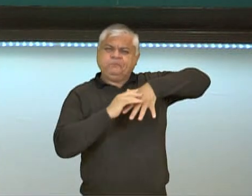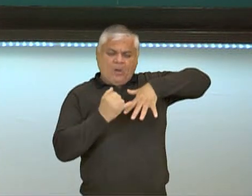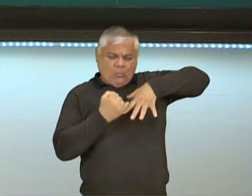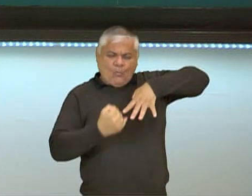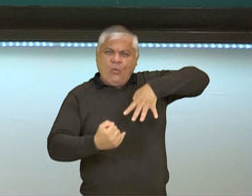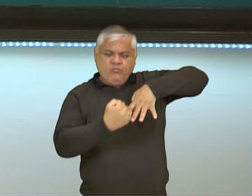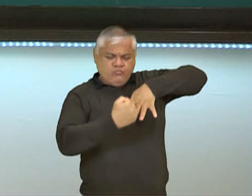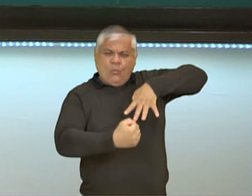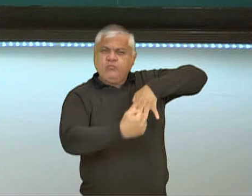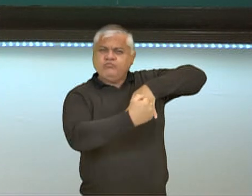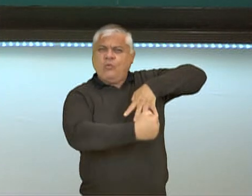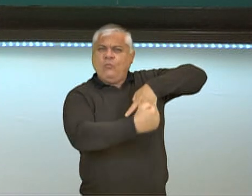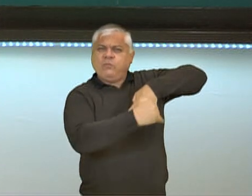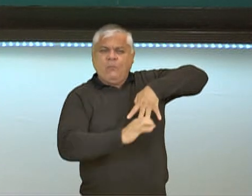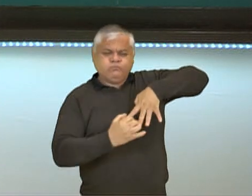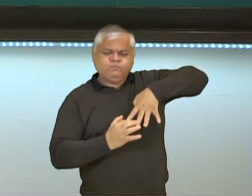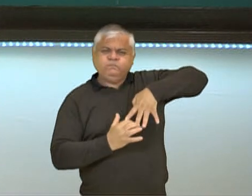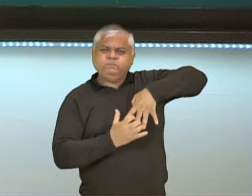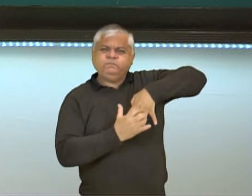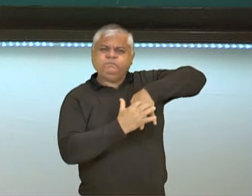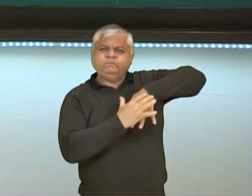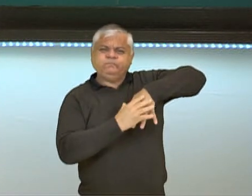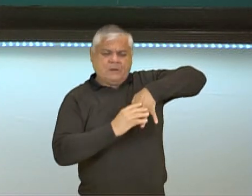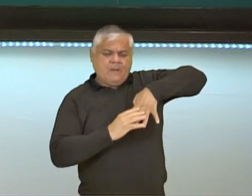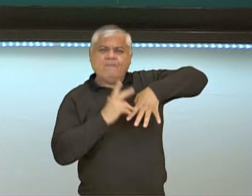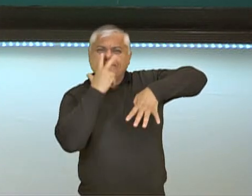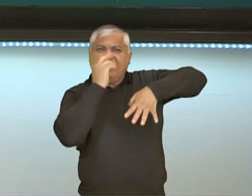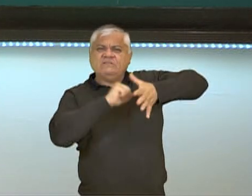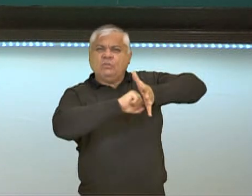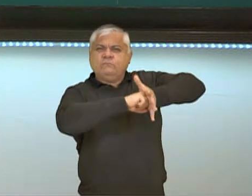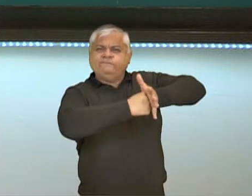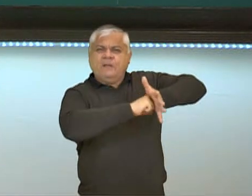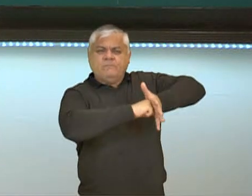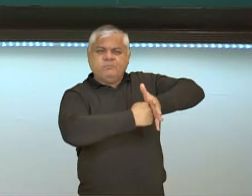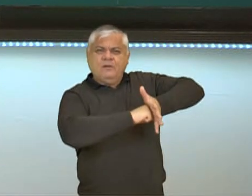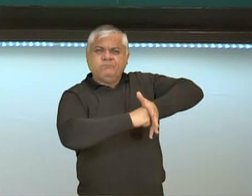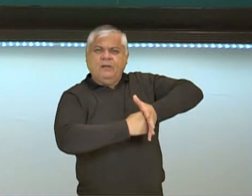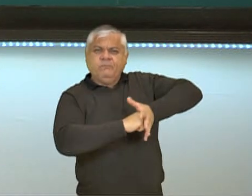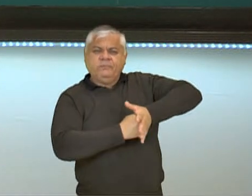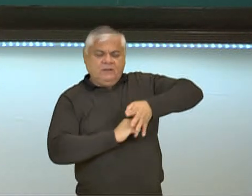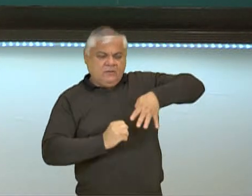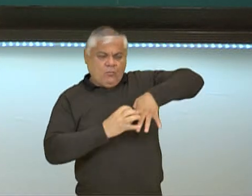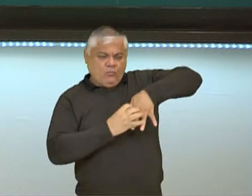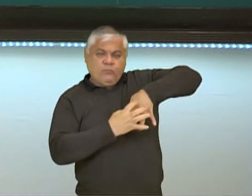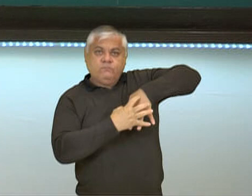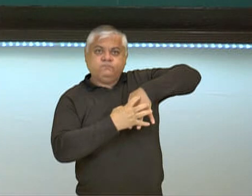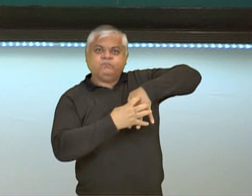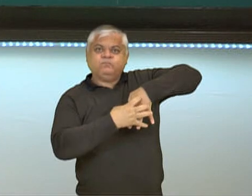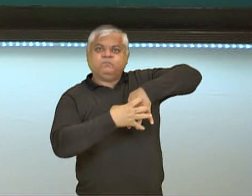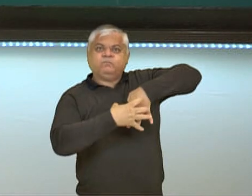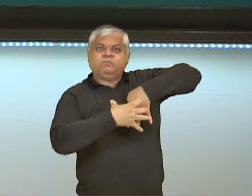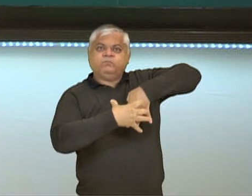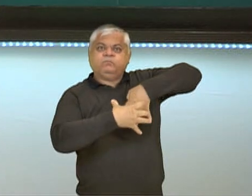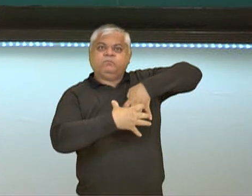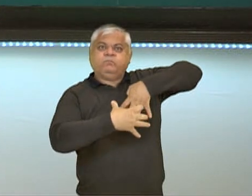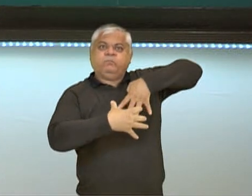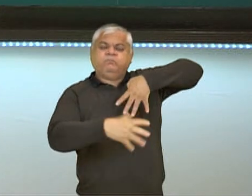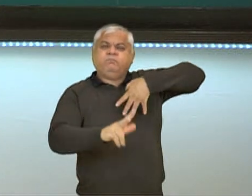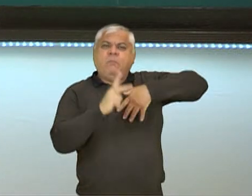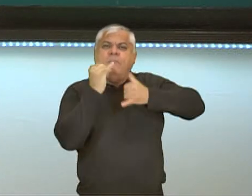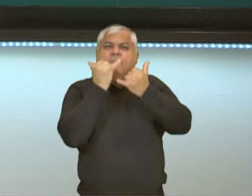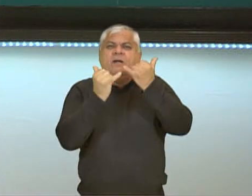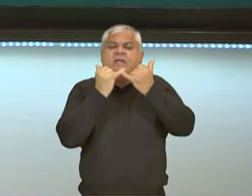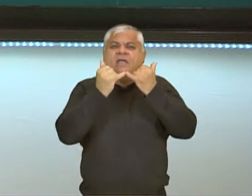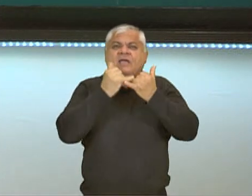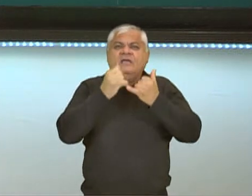funcionamento, impedindo ali o funcionamento desses vasos. Dá-se aí, então, a formação, aquele inchaço, né? Aquele